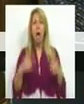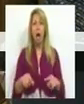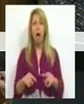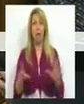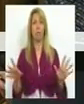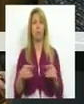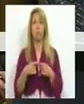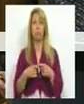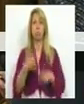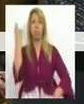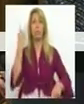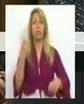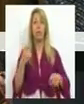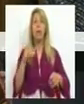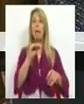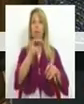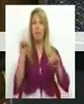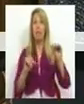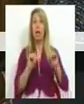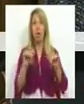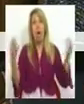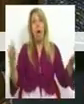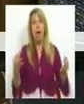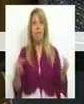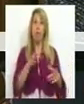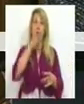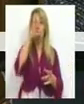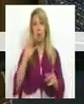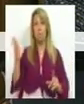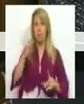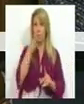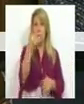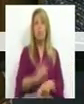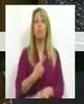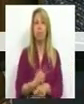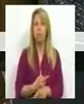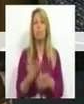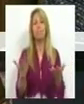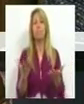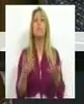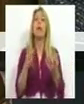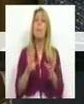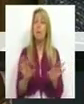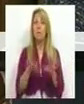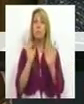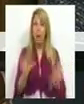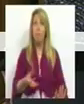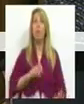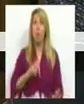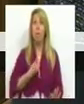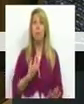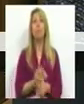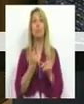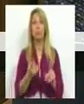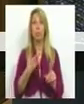disparidades territoriais, aliás, reconhecidas pelo Sr. Ministro na intervenção inicial. Tanto mais preocupantes quanto colocam em causa